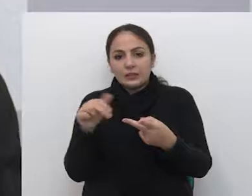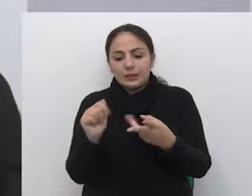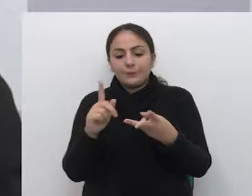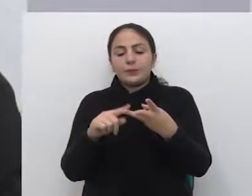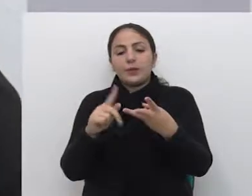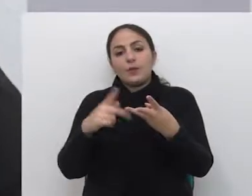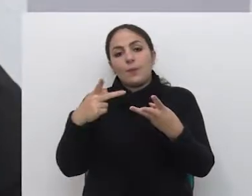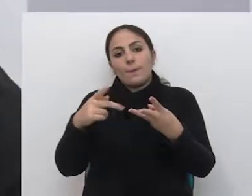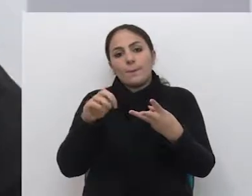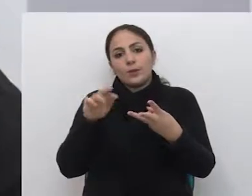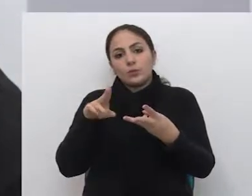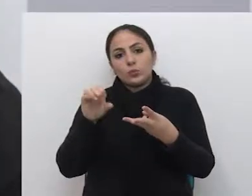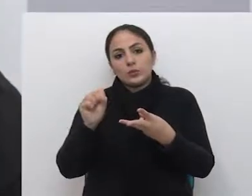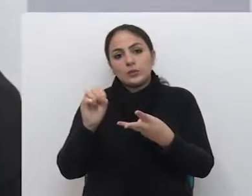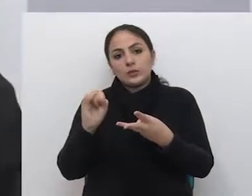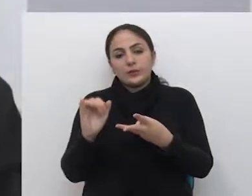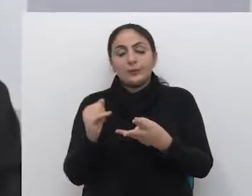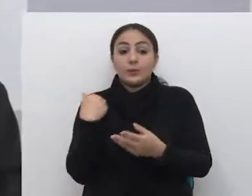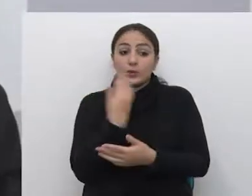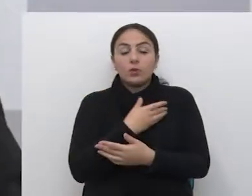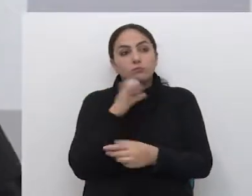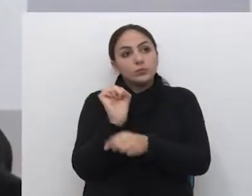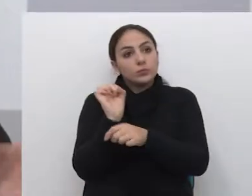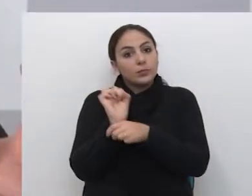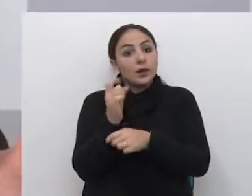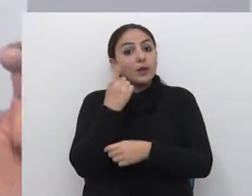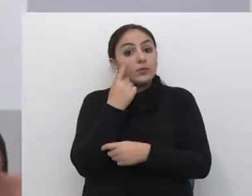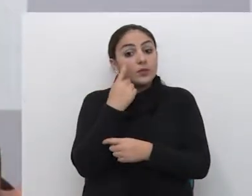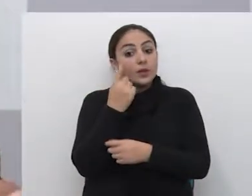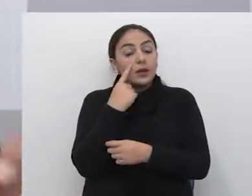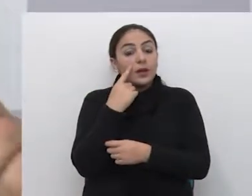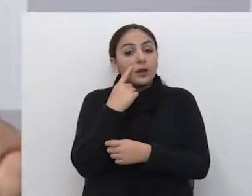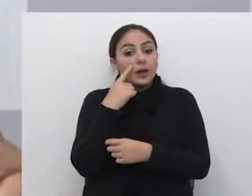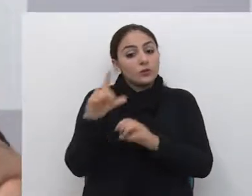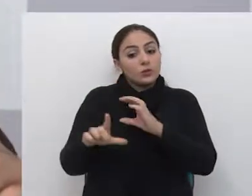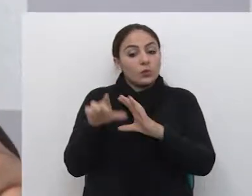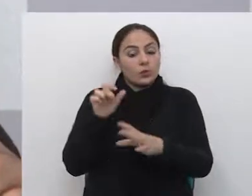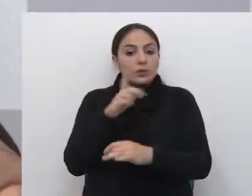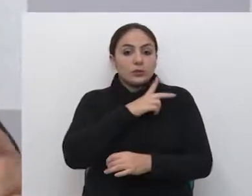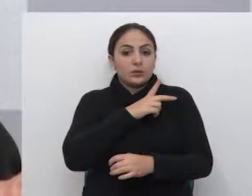vereador Patucci. Agora vamos aguardar a decisão do senhor prefeito. Entendo eu